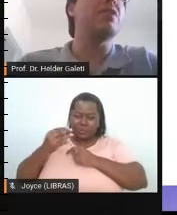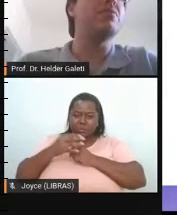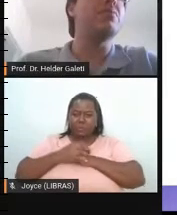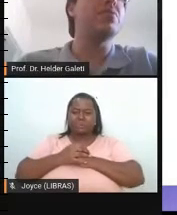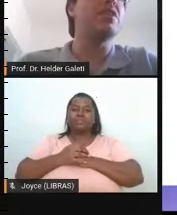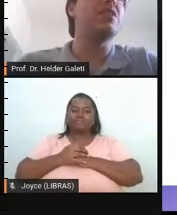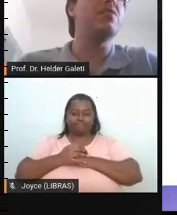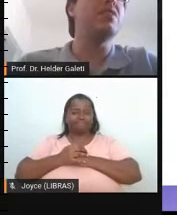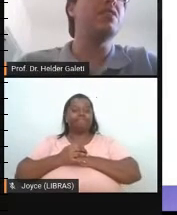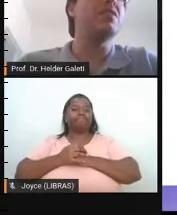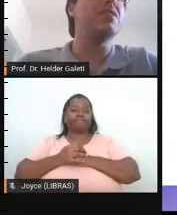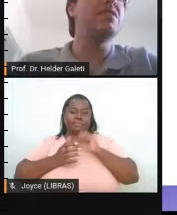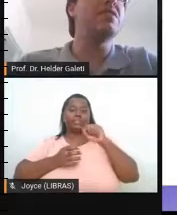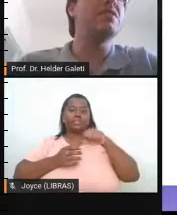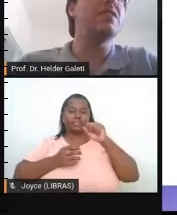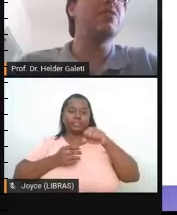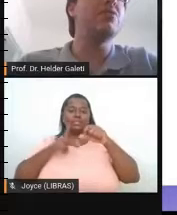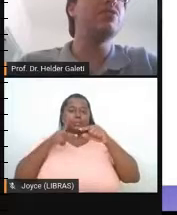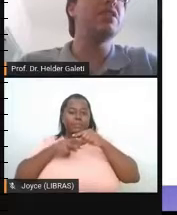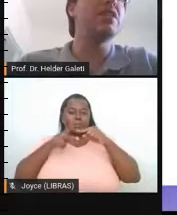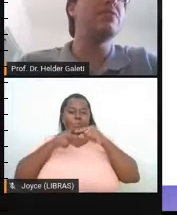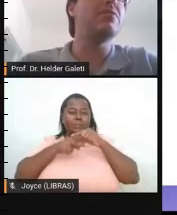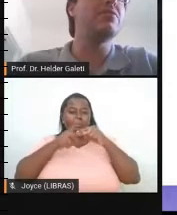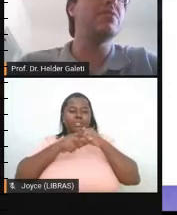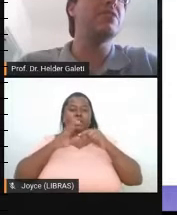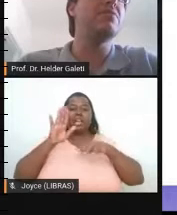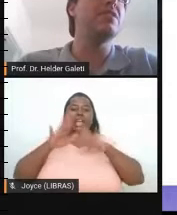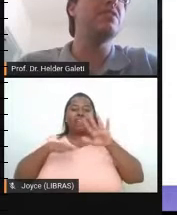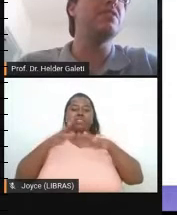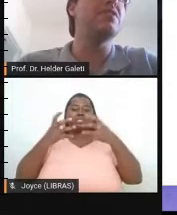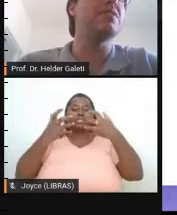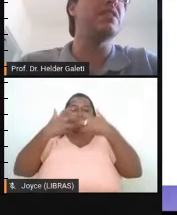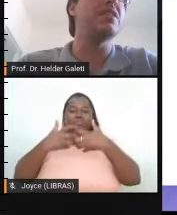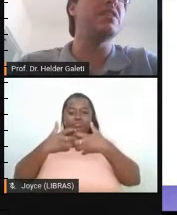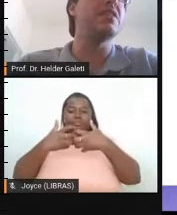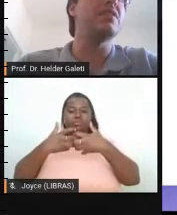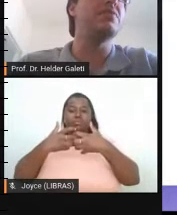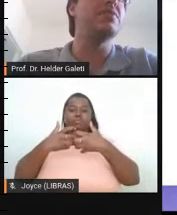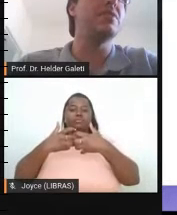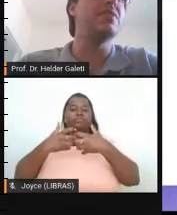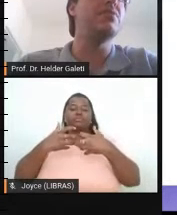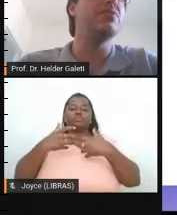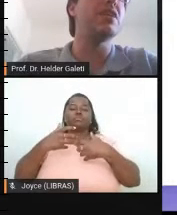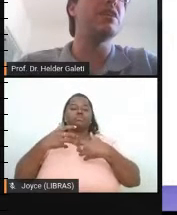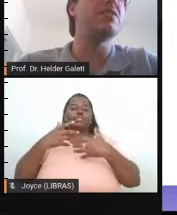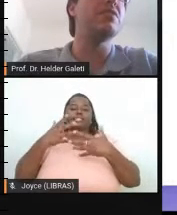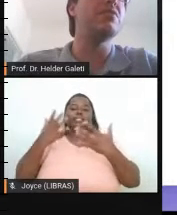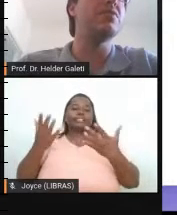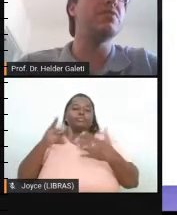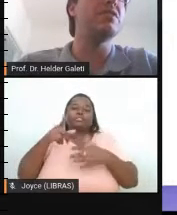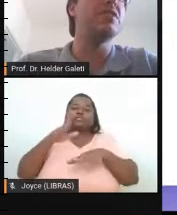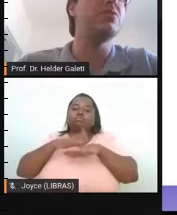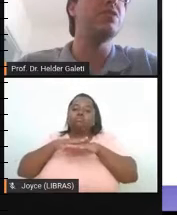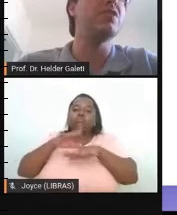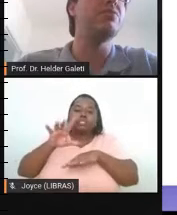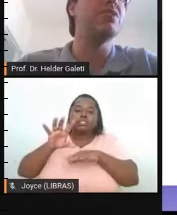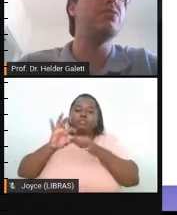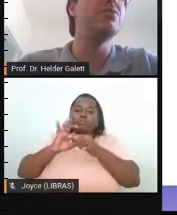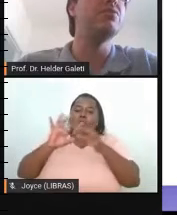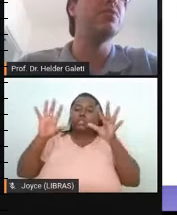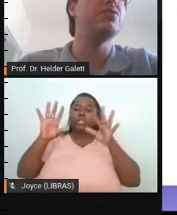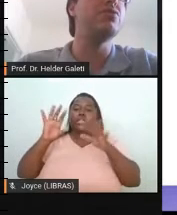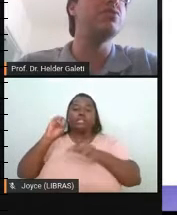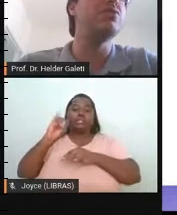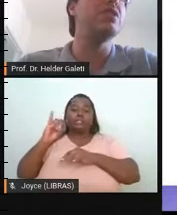Tá cortando um pouquinho e às vezes tem congelado de forma definitiva, tá? Aí você fica à vontade. Talvez se você cortar